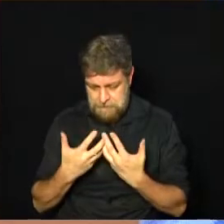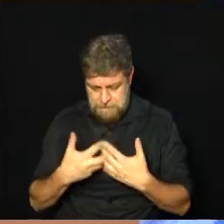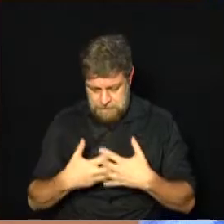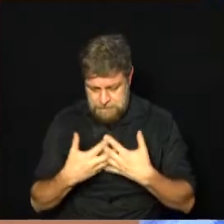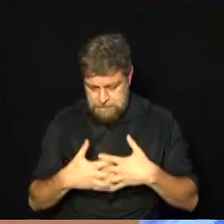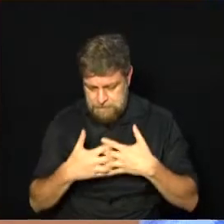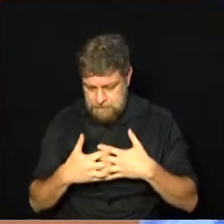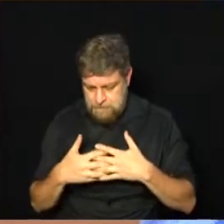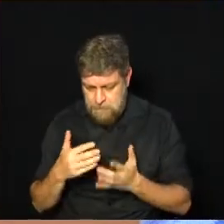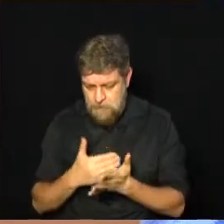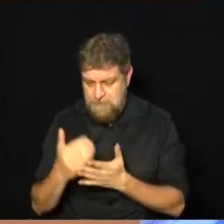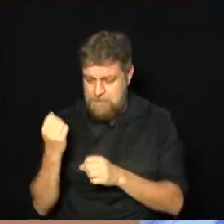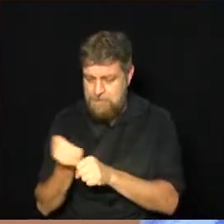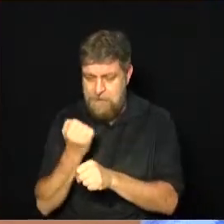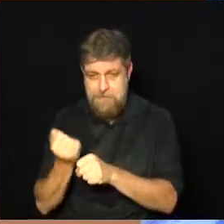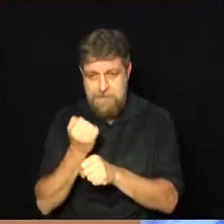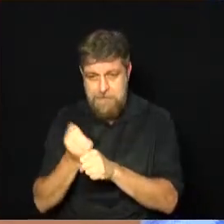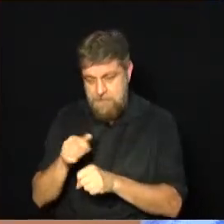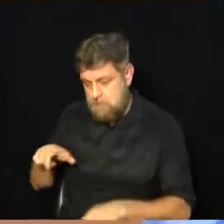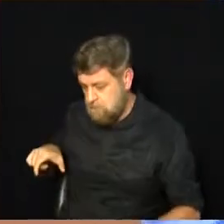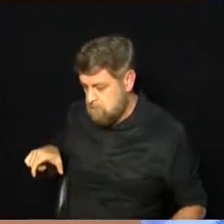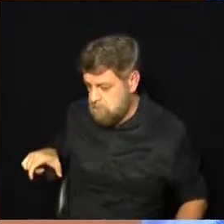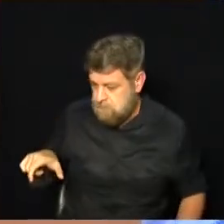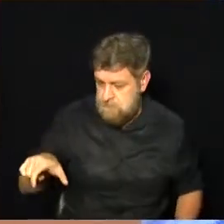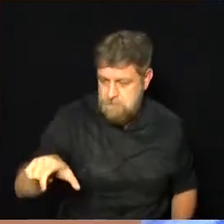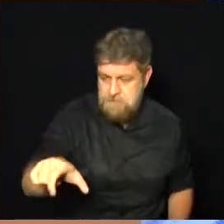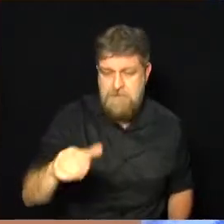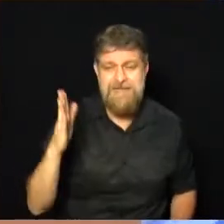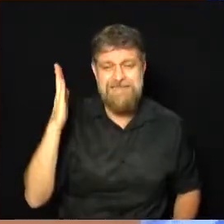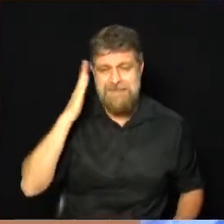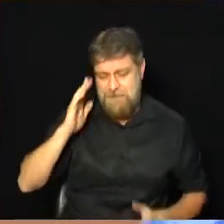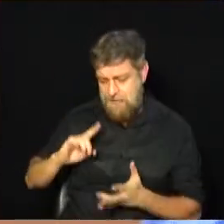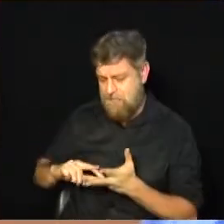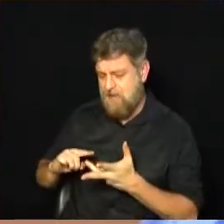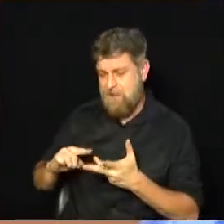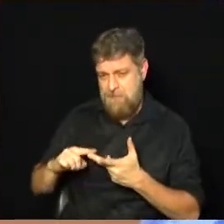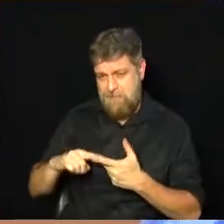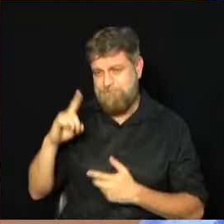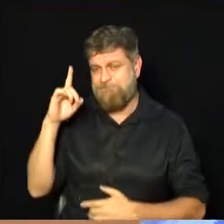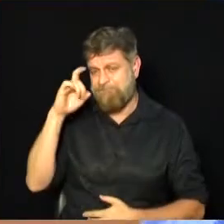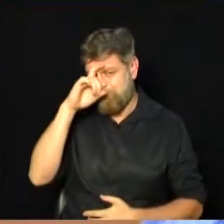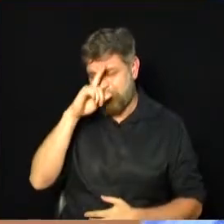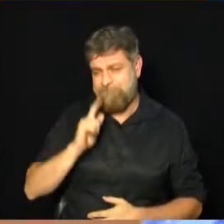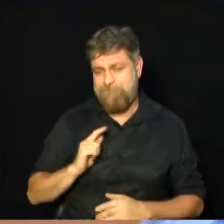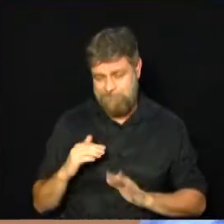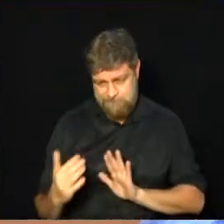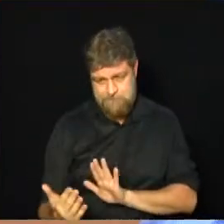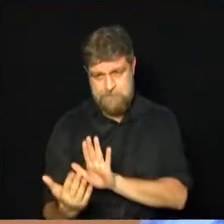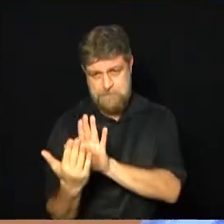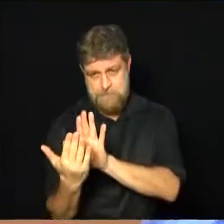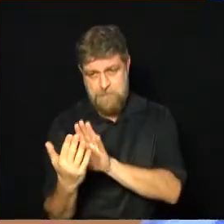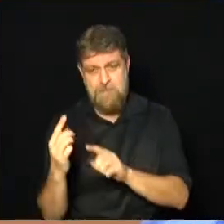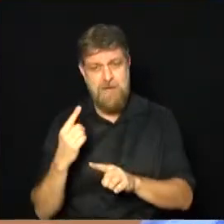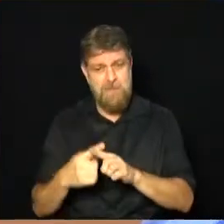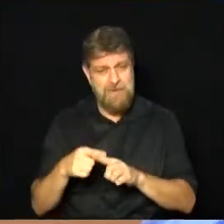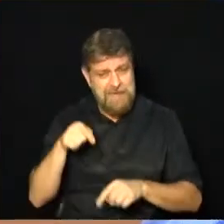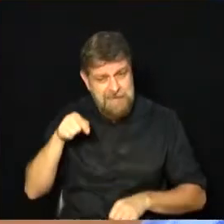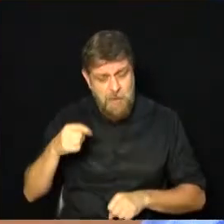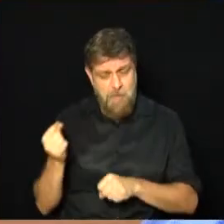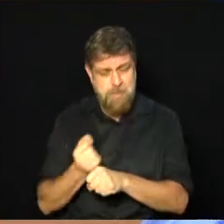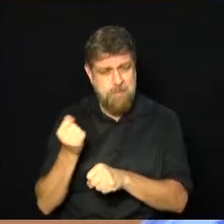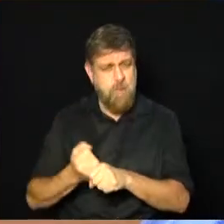das obras. E sabíamos das dificuldades que seriam enfrentadas, né? Porque fazer uma obra